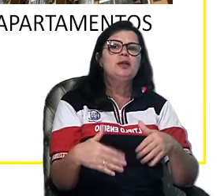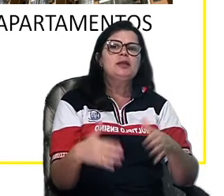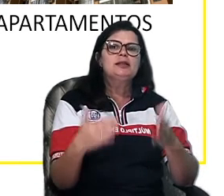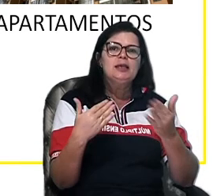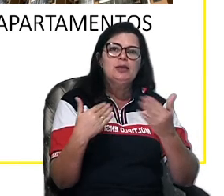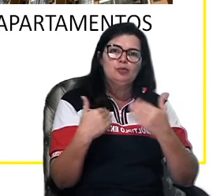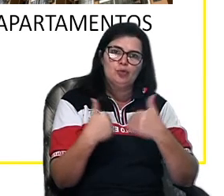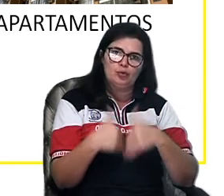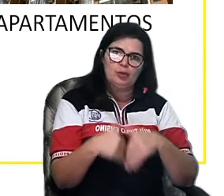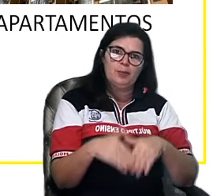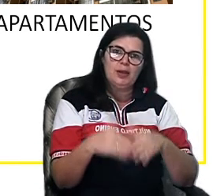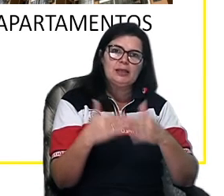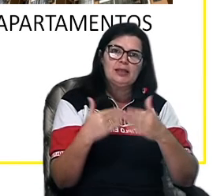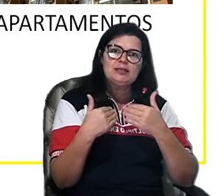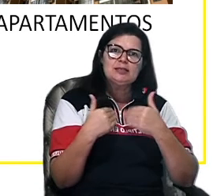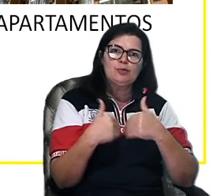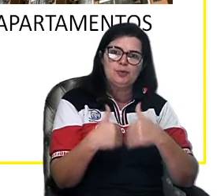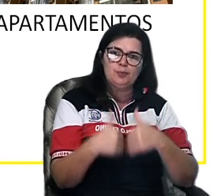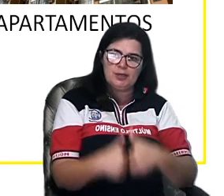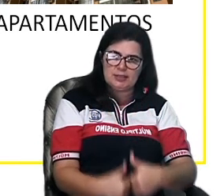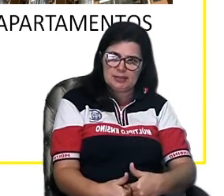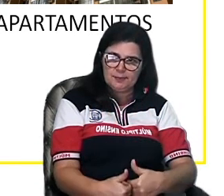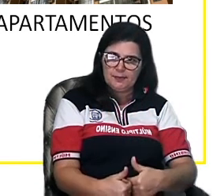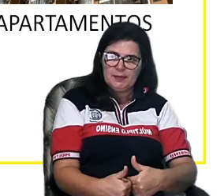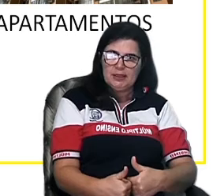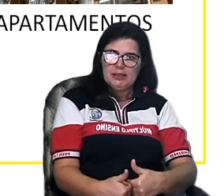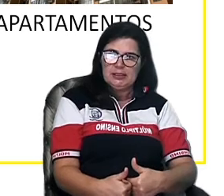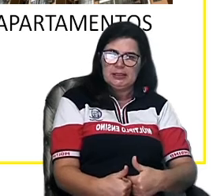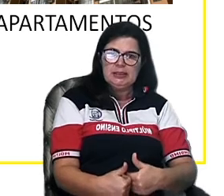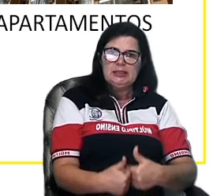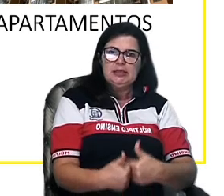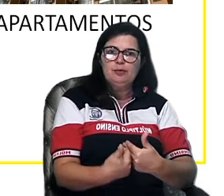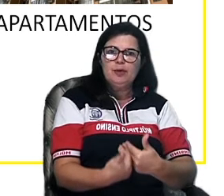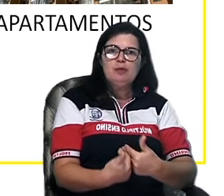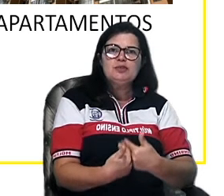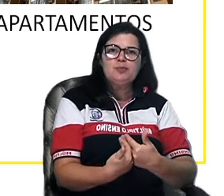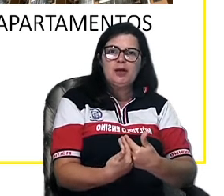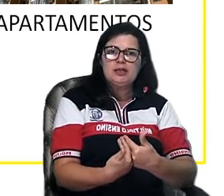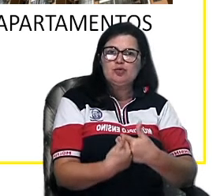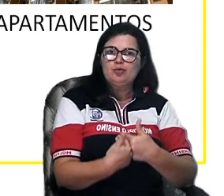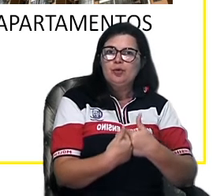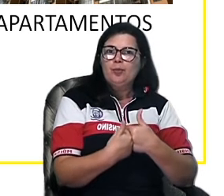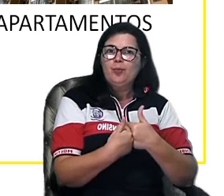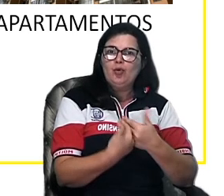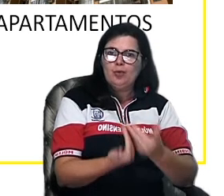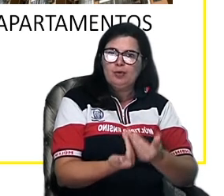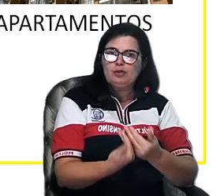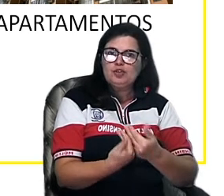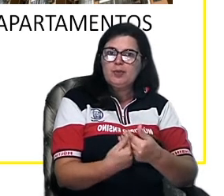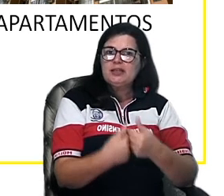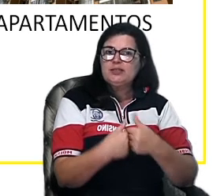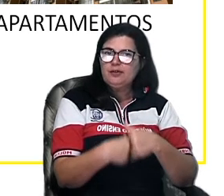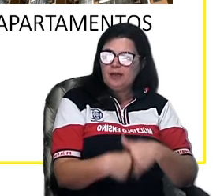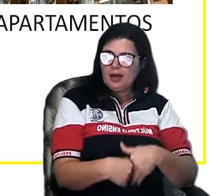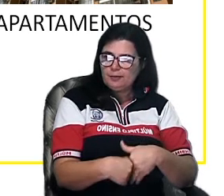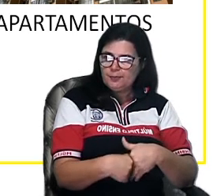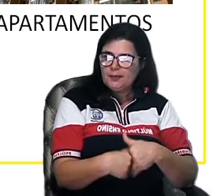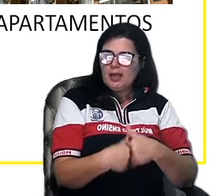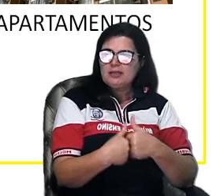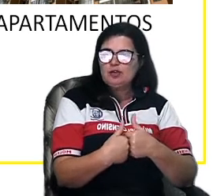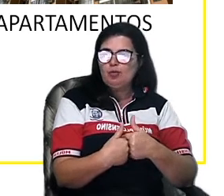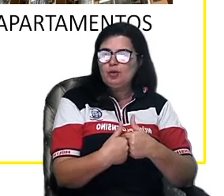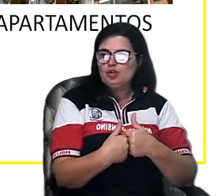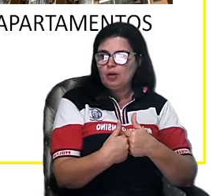o shopping ele tem um dono, ele pertence a uma empresa, né? Não é um espaço público, ele é um espaço